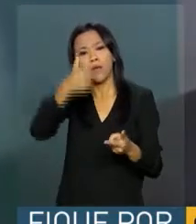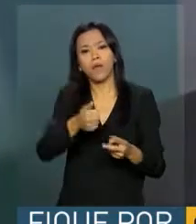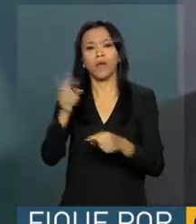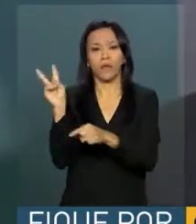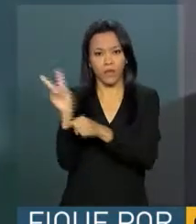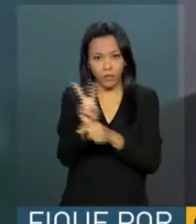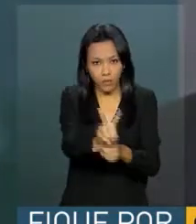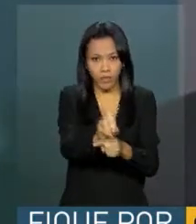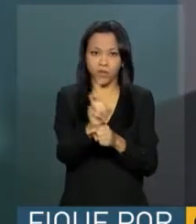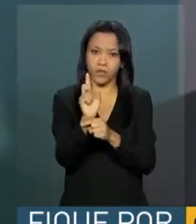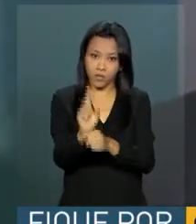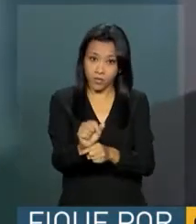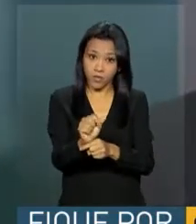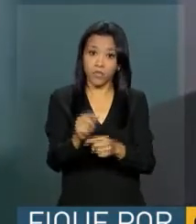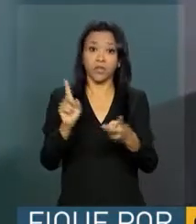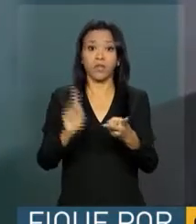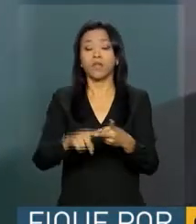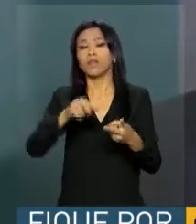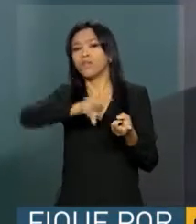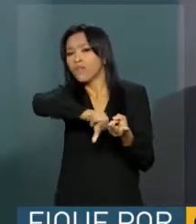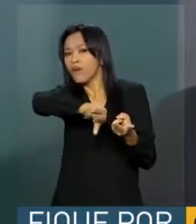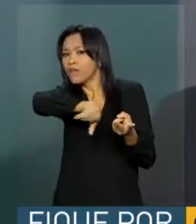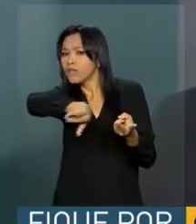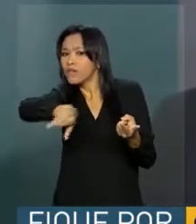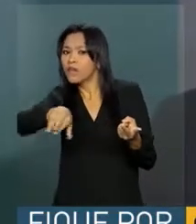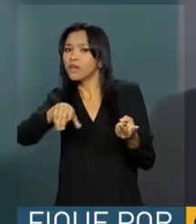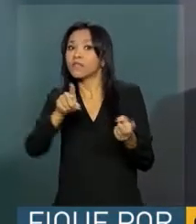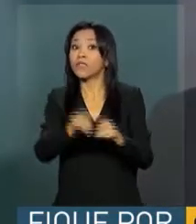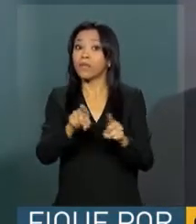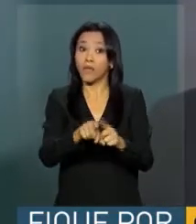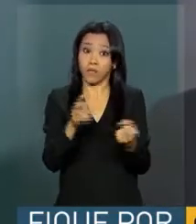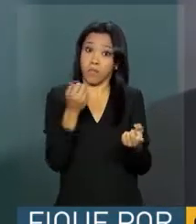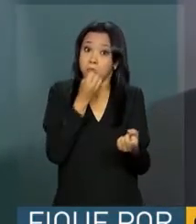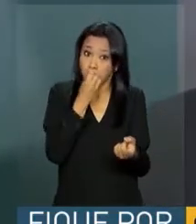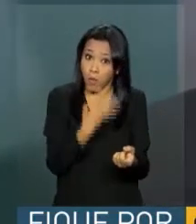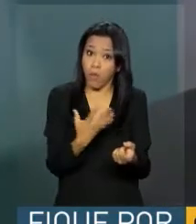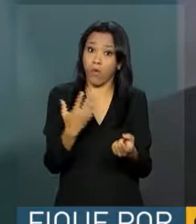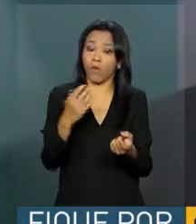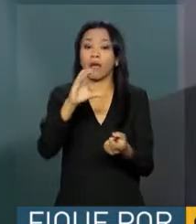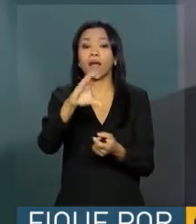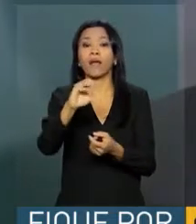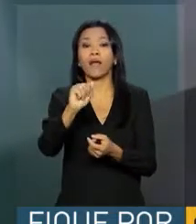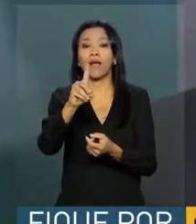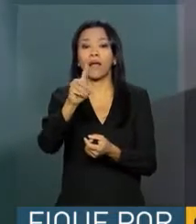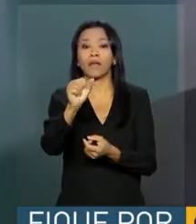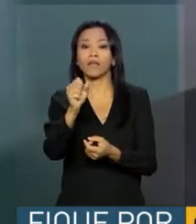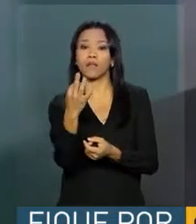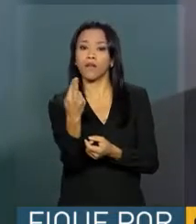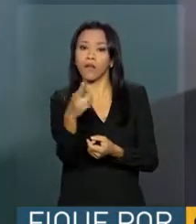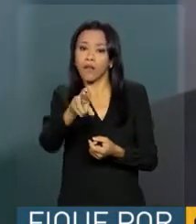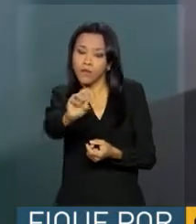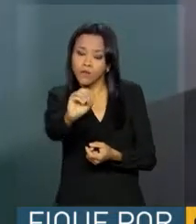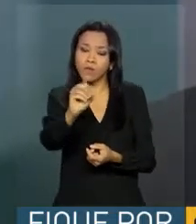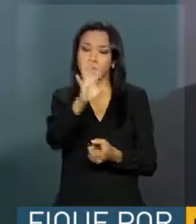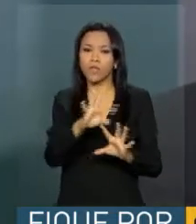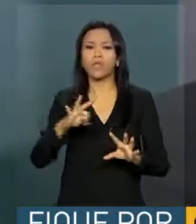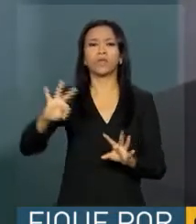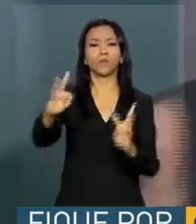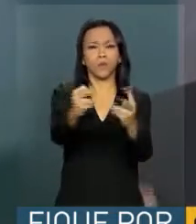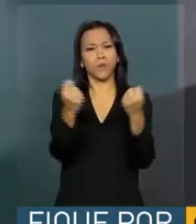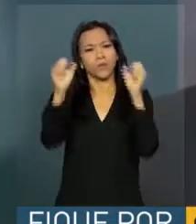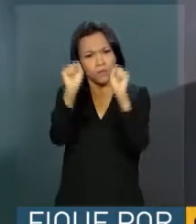recuperação judicial, registro de duplicatas, cadastro positivo, por exemplo, que vai fazer com que todos